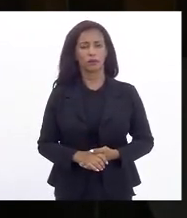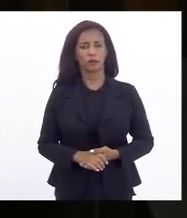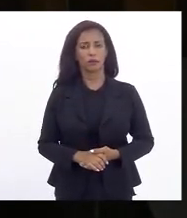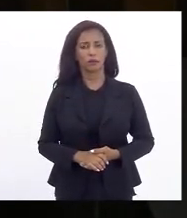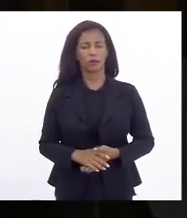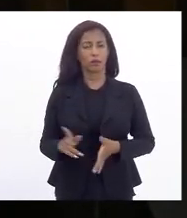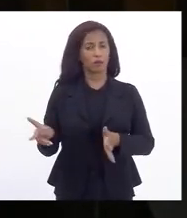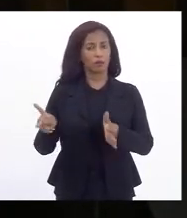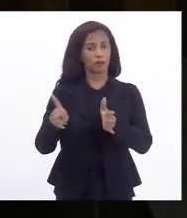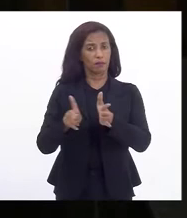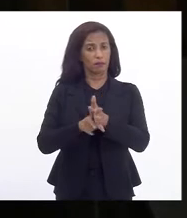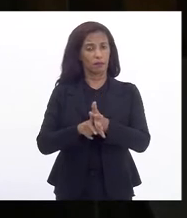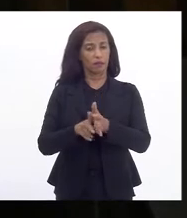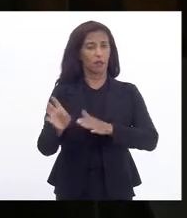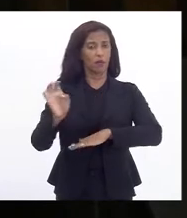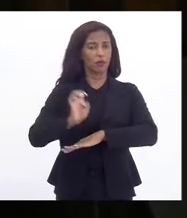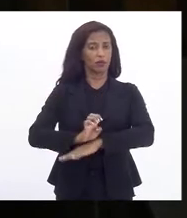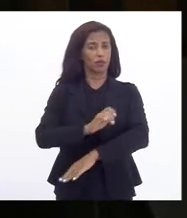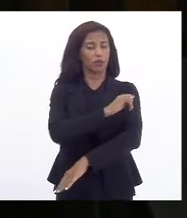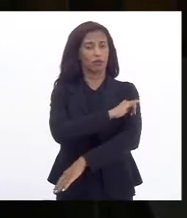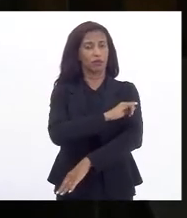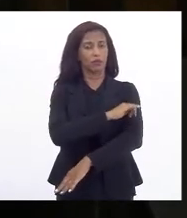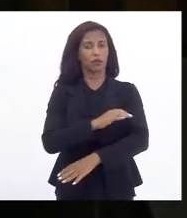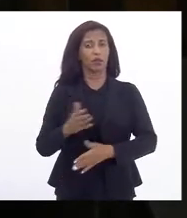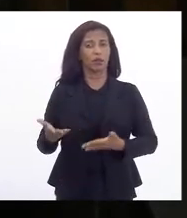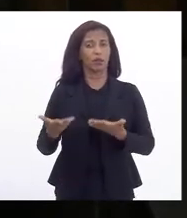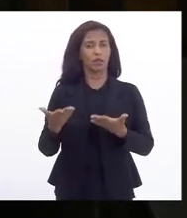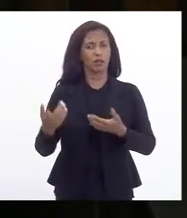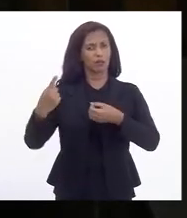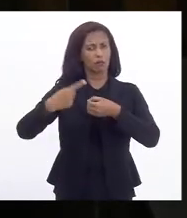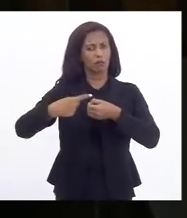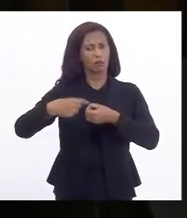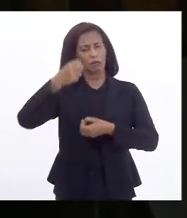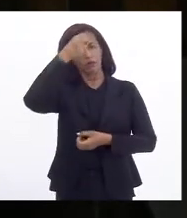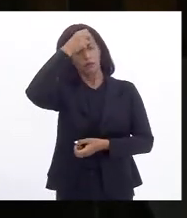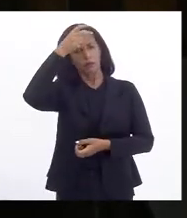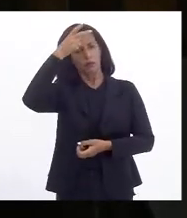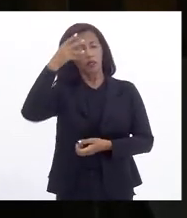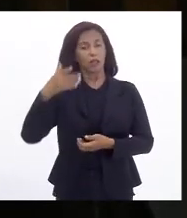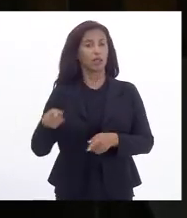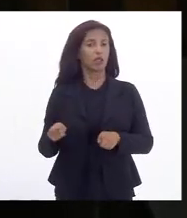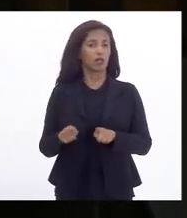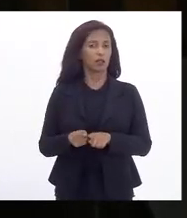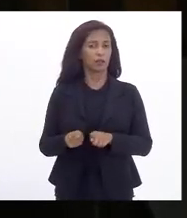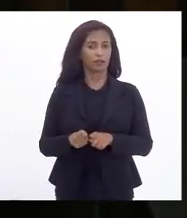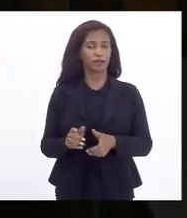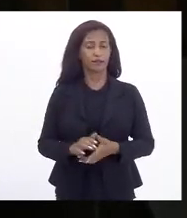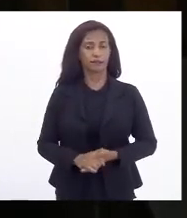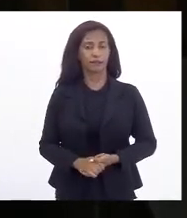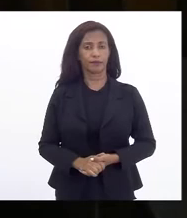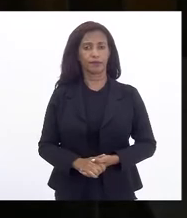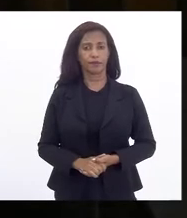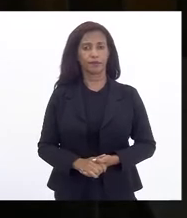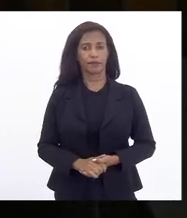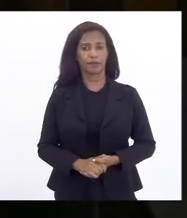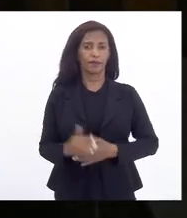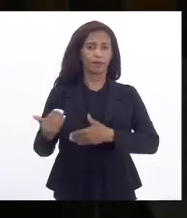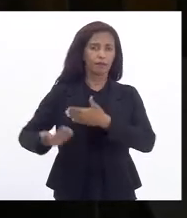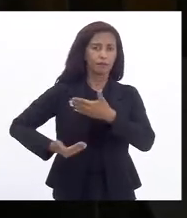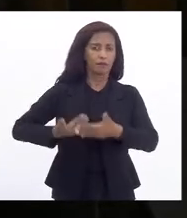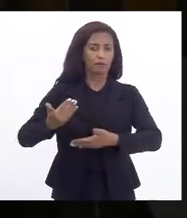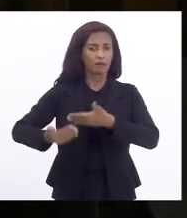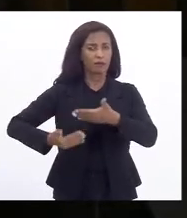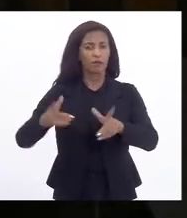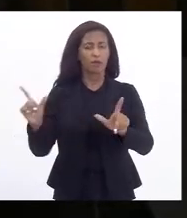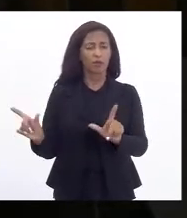que pertencem ao estado do Rio de Janeiro EA se os municípios e que no entanto vinham